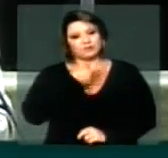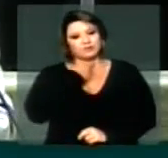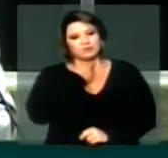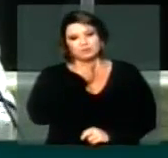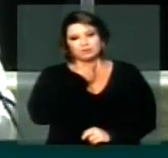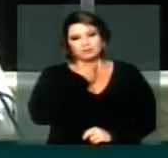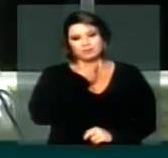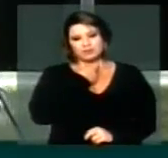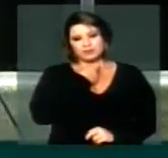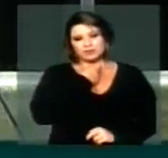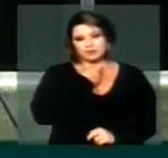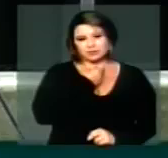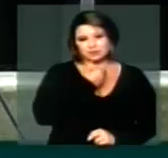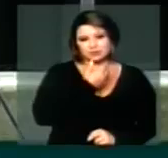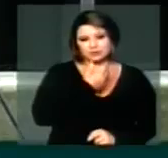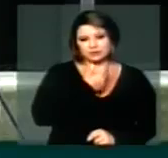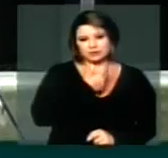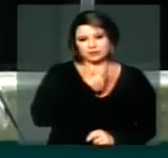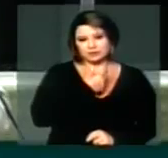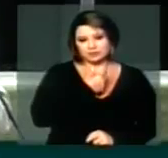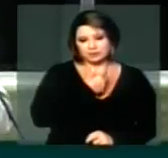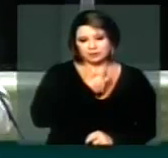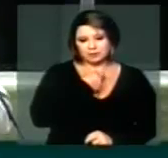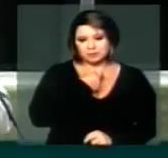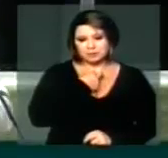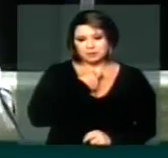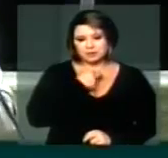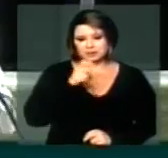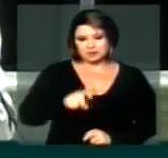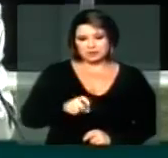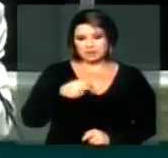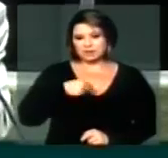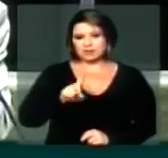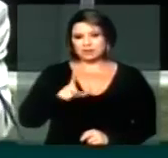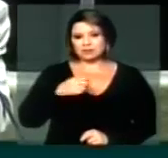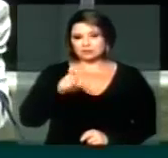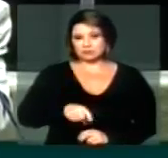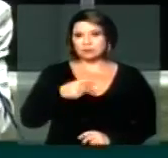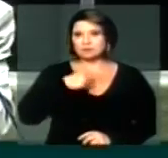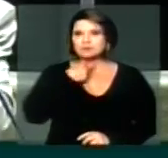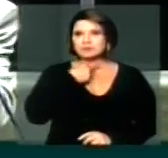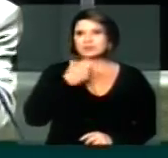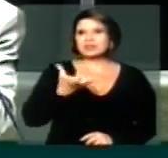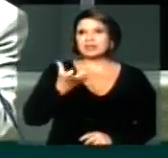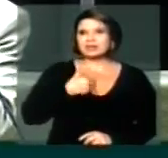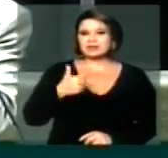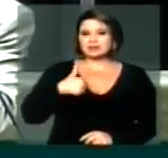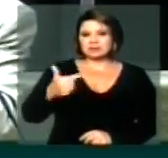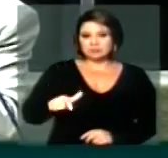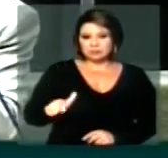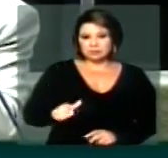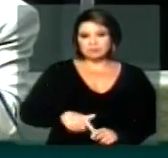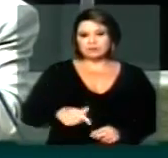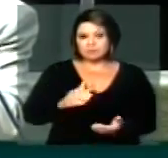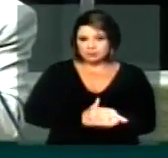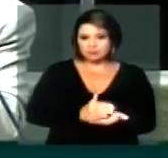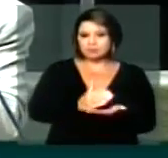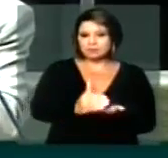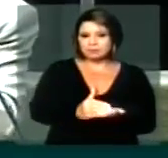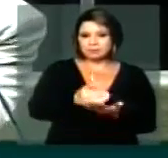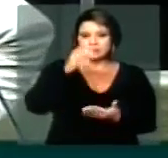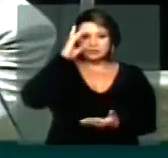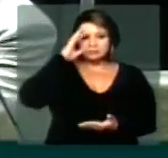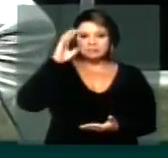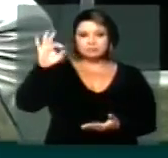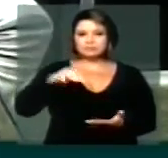ser nada, não devo querer ser nada. A parte disso, tenho em mim todos os sonhos do